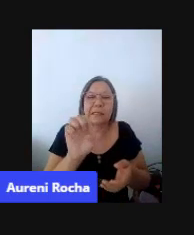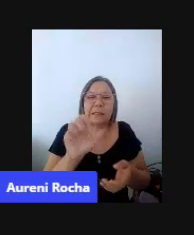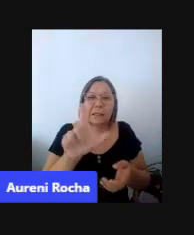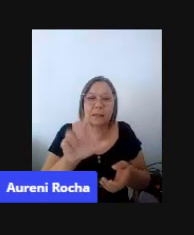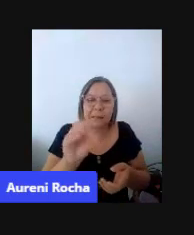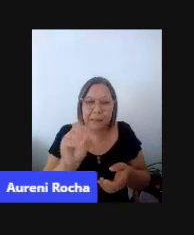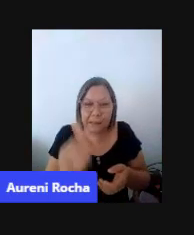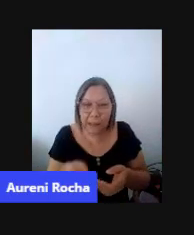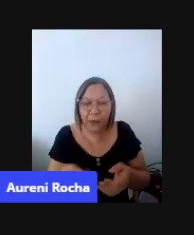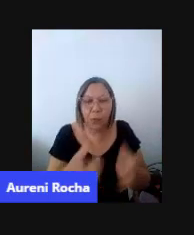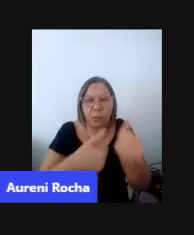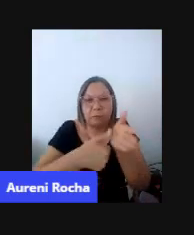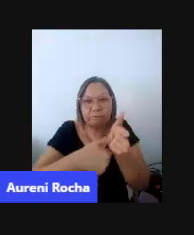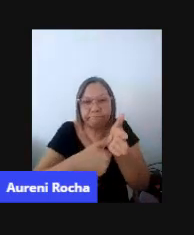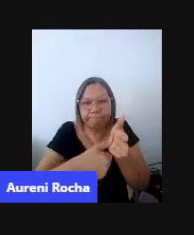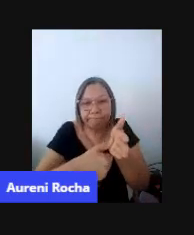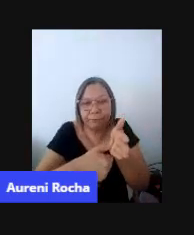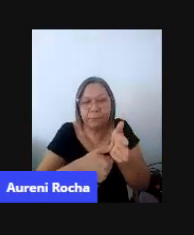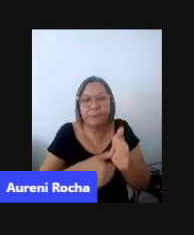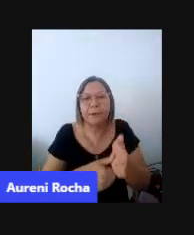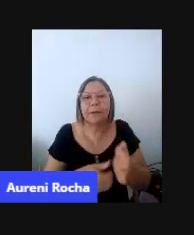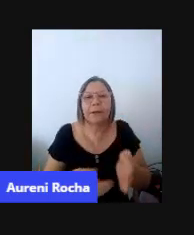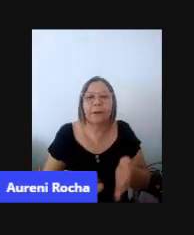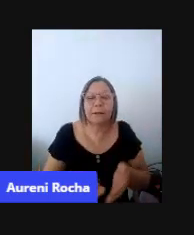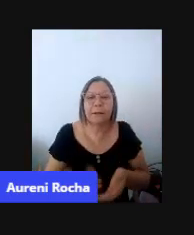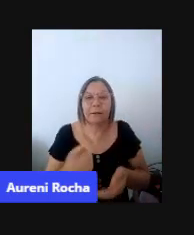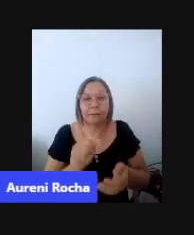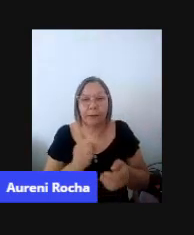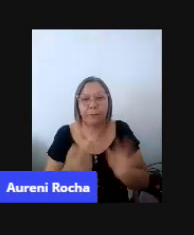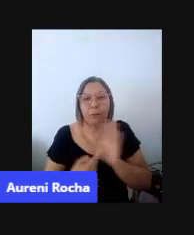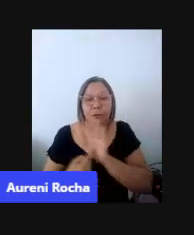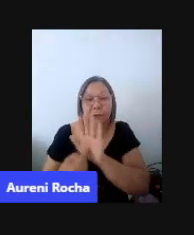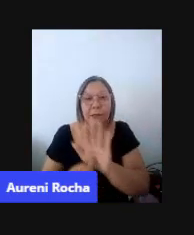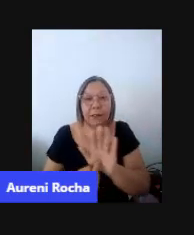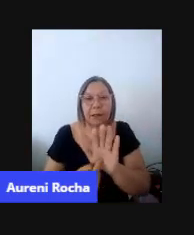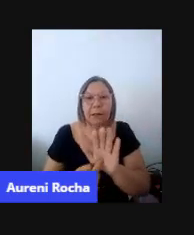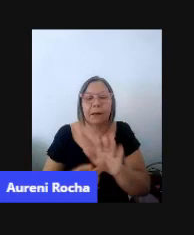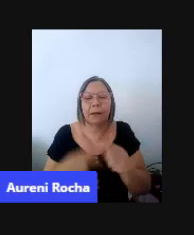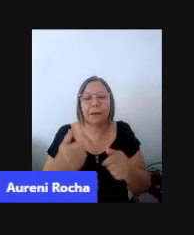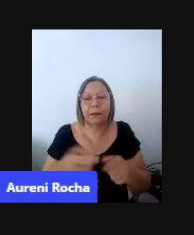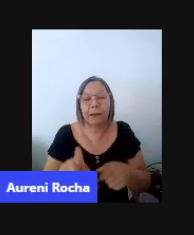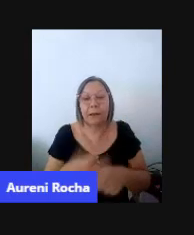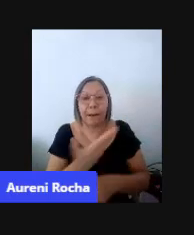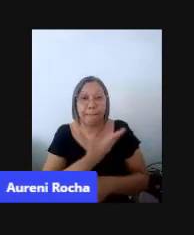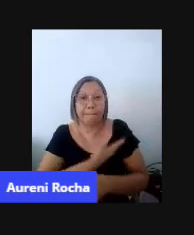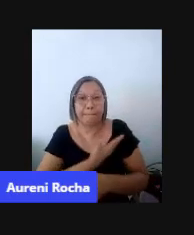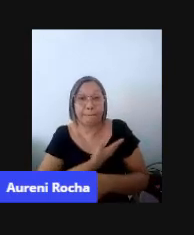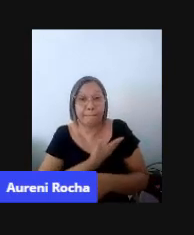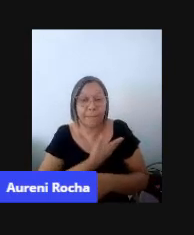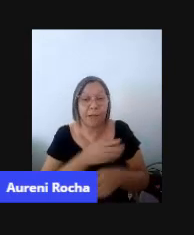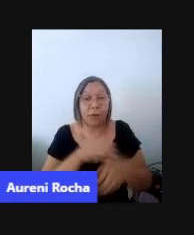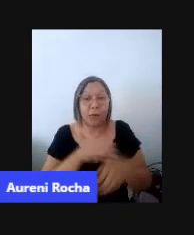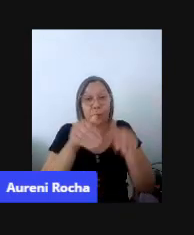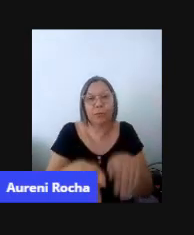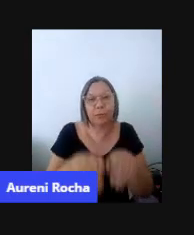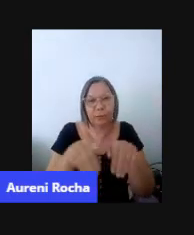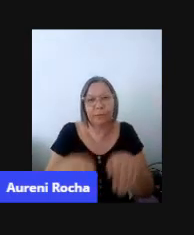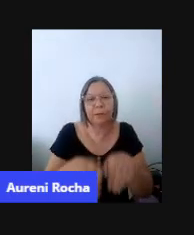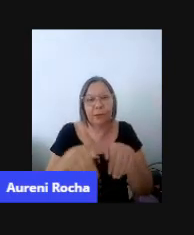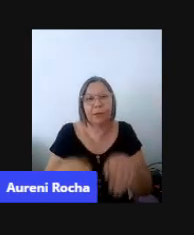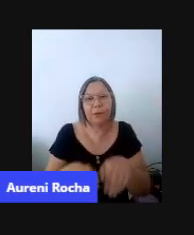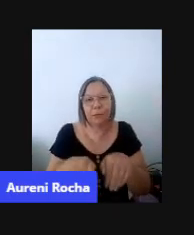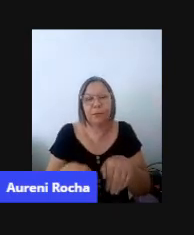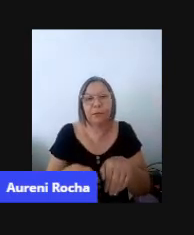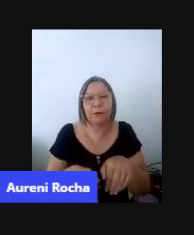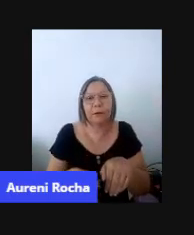esse apicultor, ele é amigo do tatu canastra. Ele está colocando medidas mitigatórias para prevenir os ataques